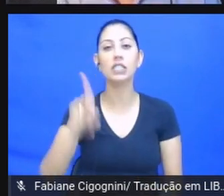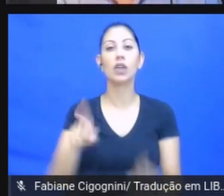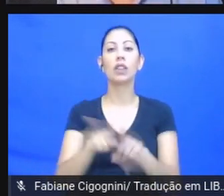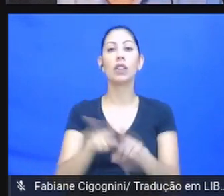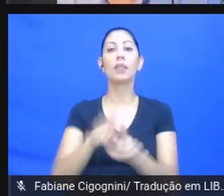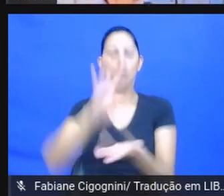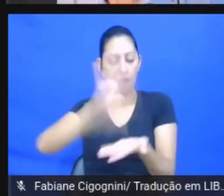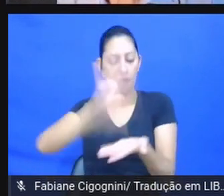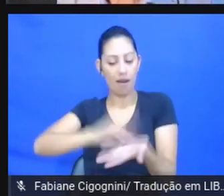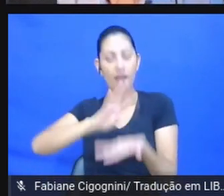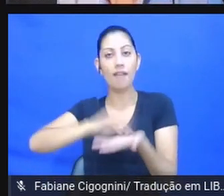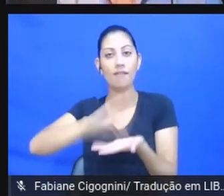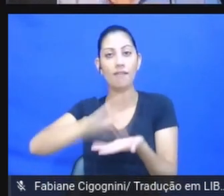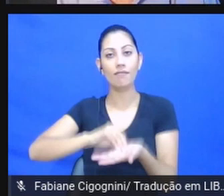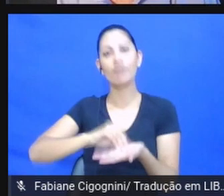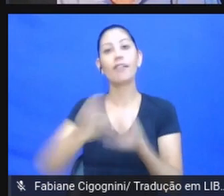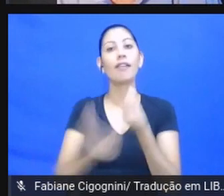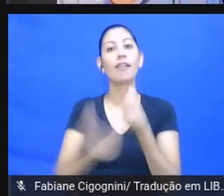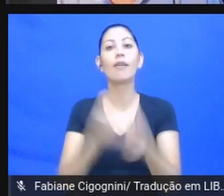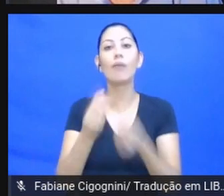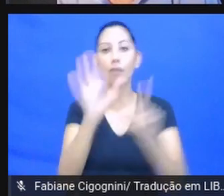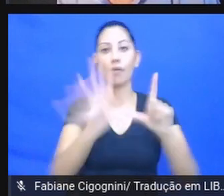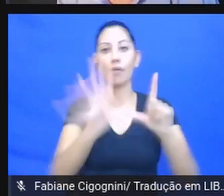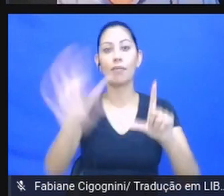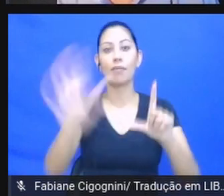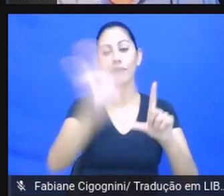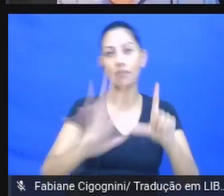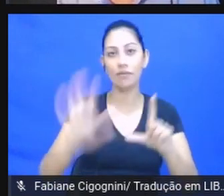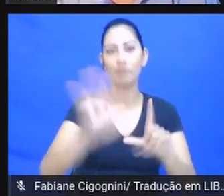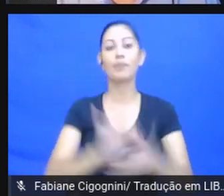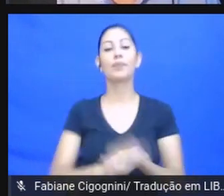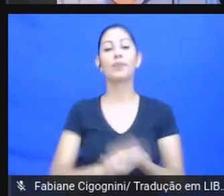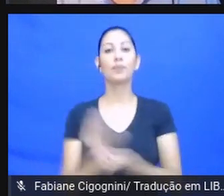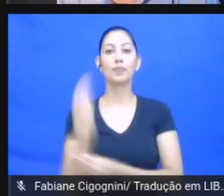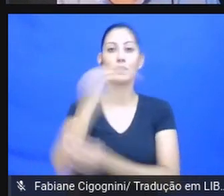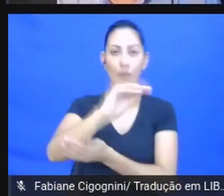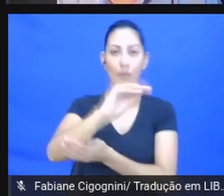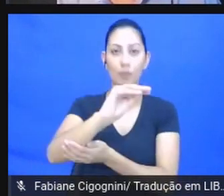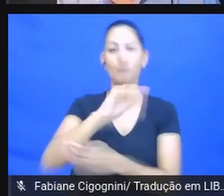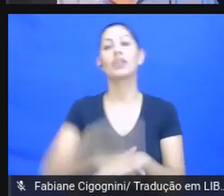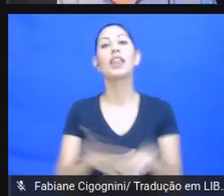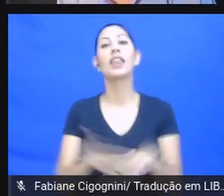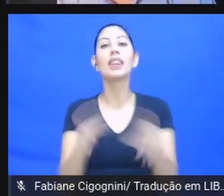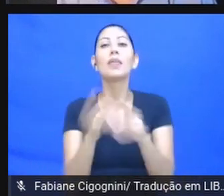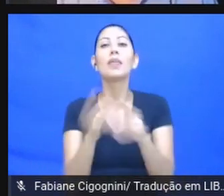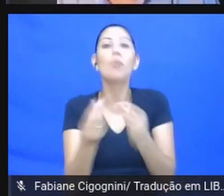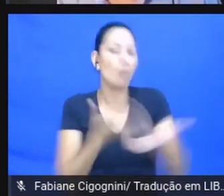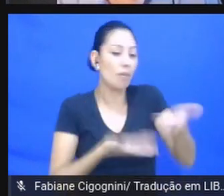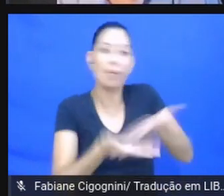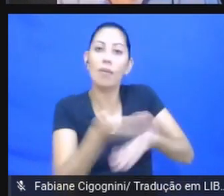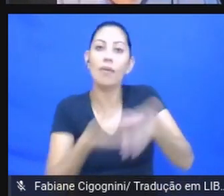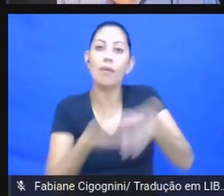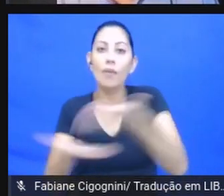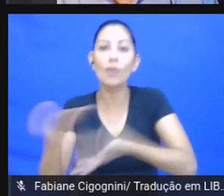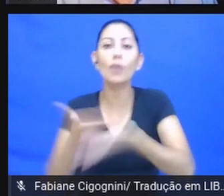telas, para fazer uma mediação, para trabalhar em grupos. e